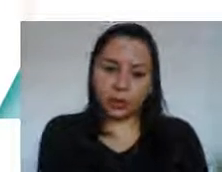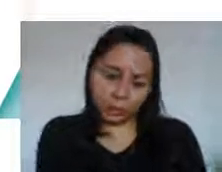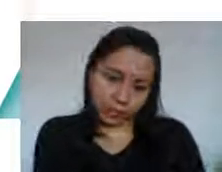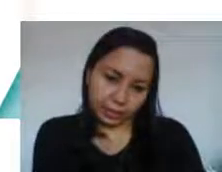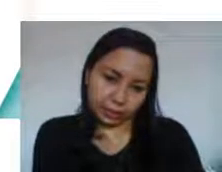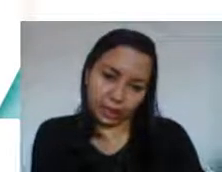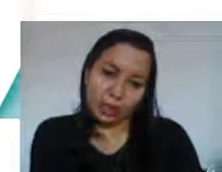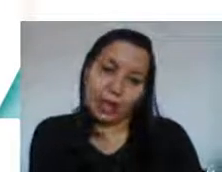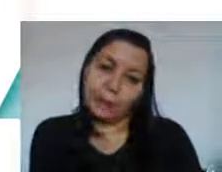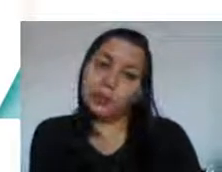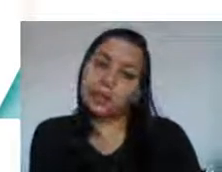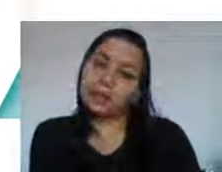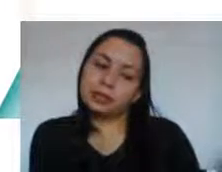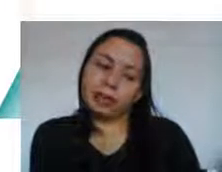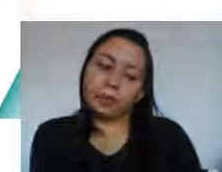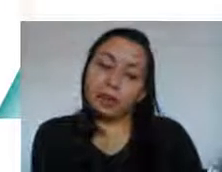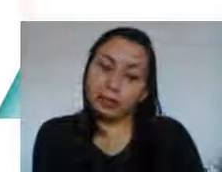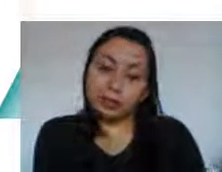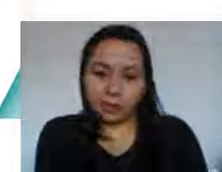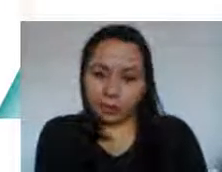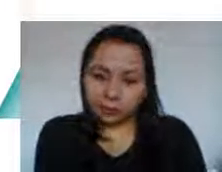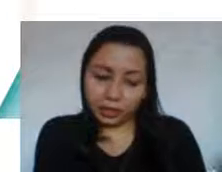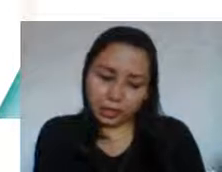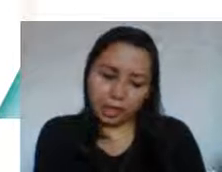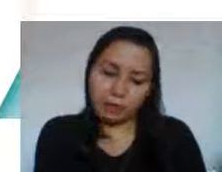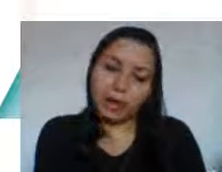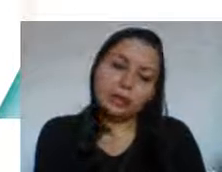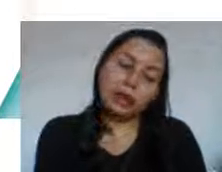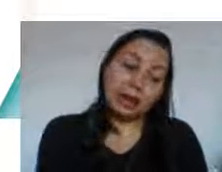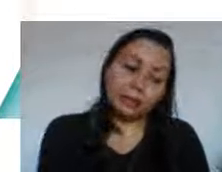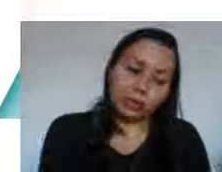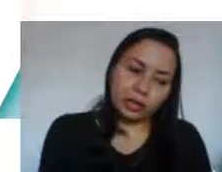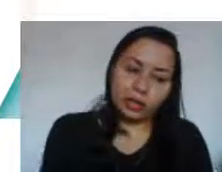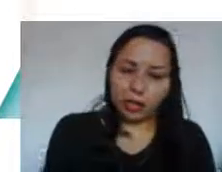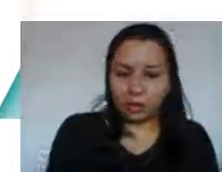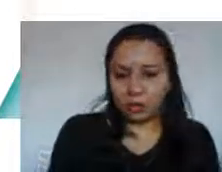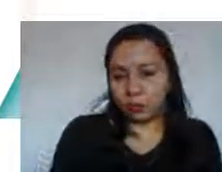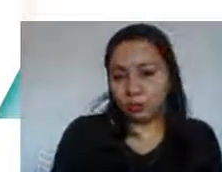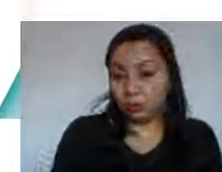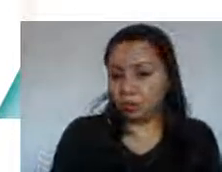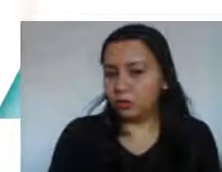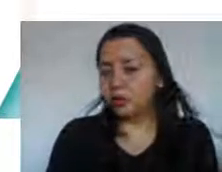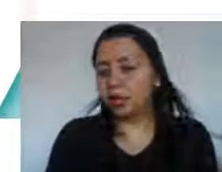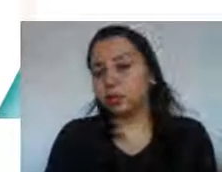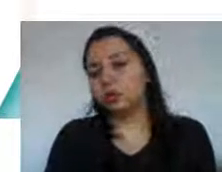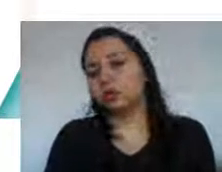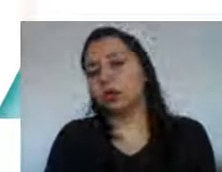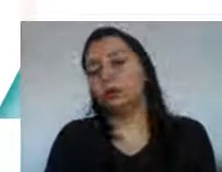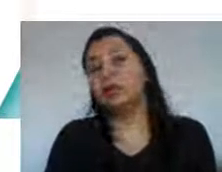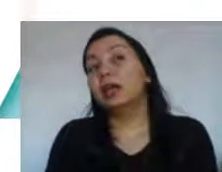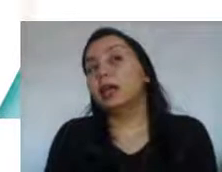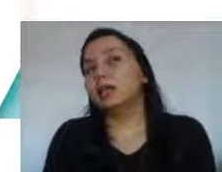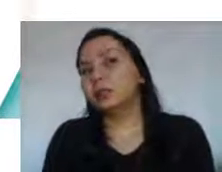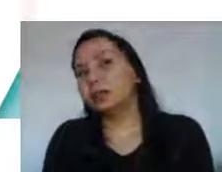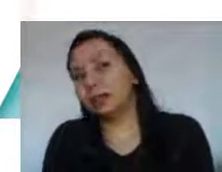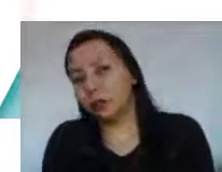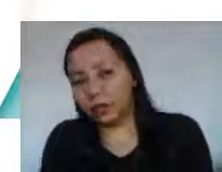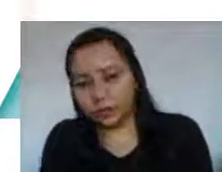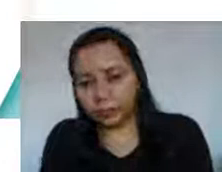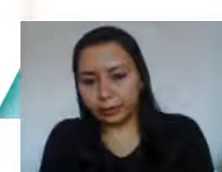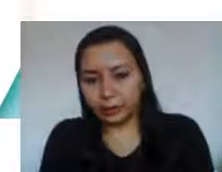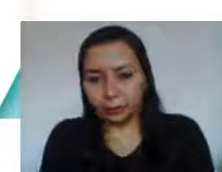matéria orgânica. À medida que essa serrapilheira vinha ser queimada, havia aí a disposição desses nutrientes para o solo e de